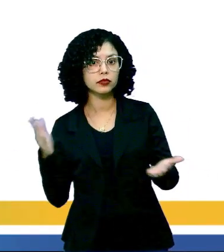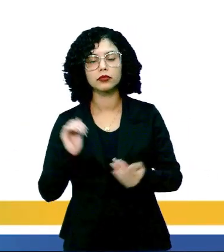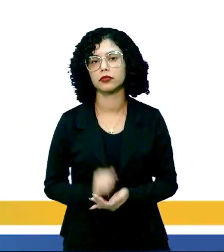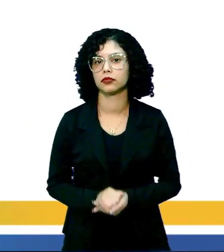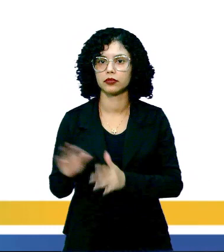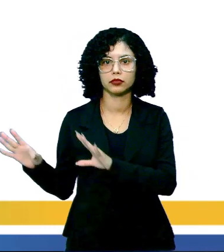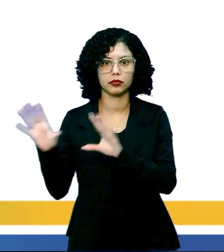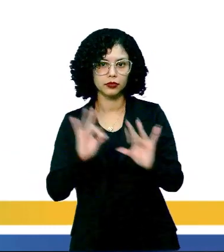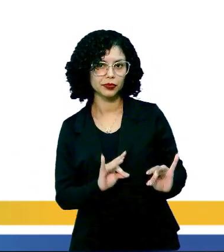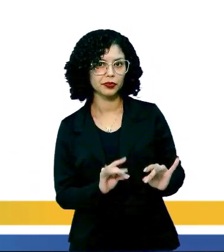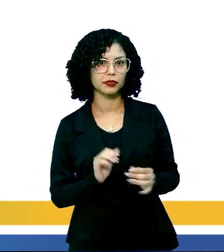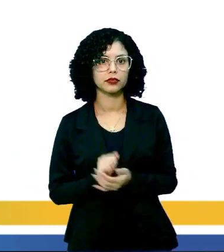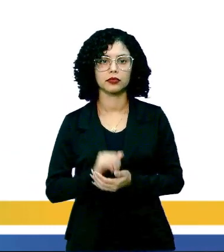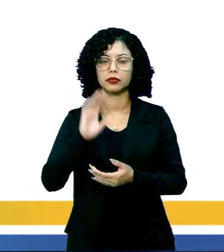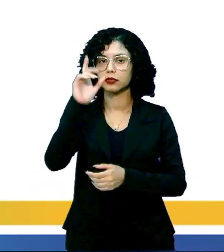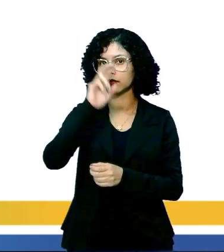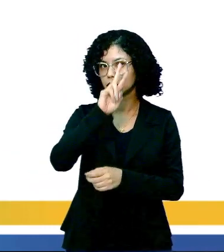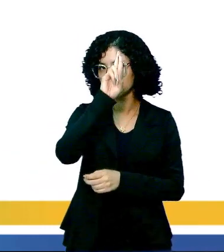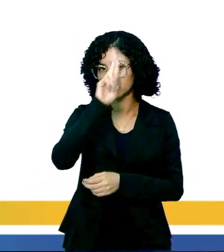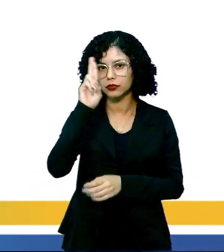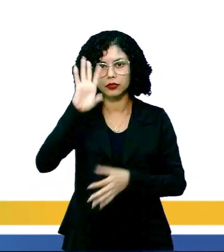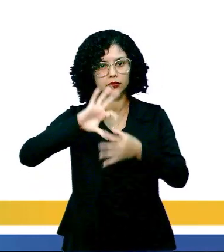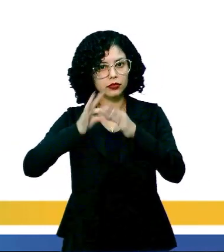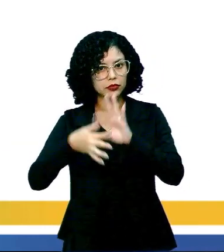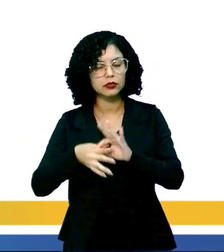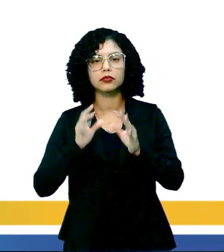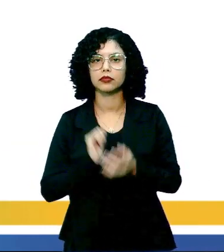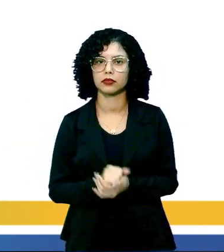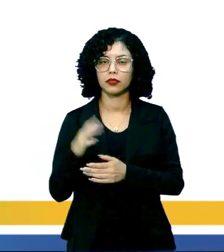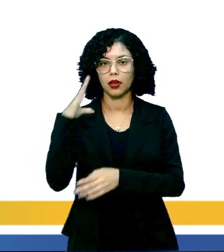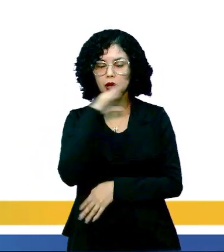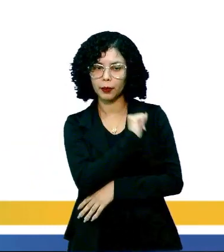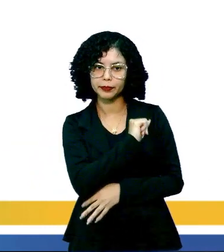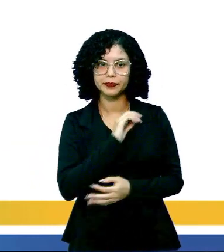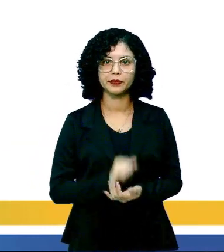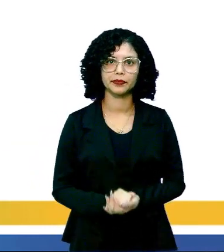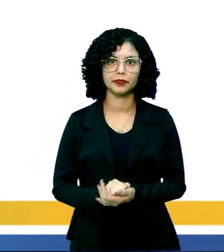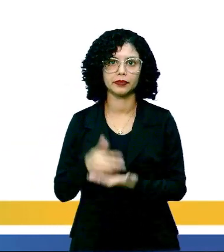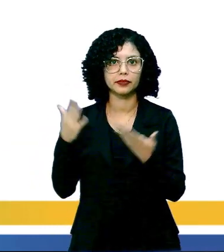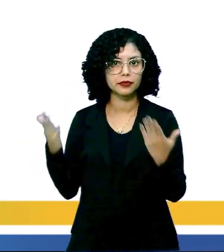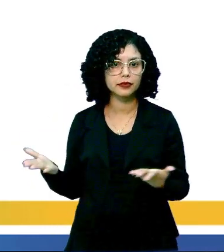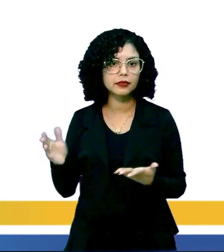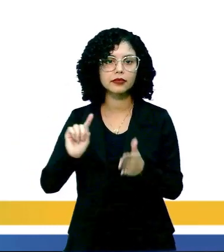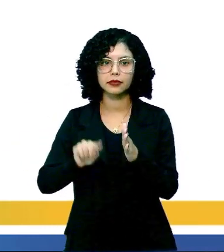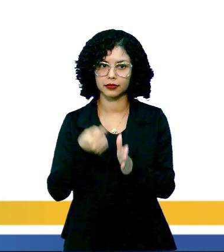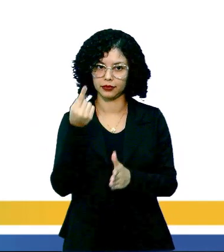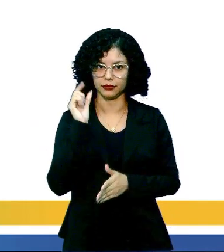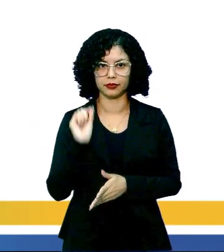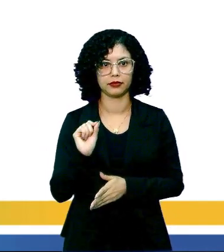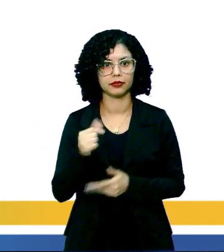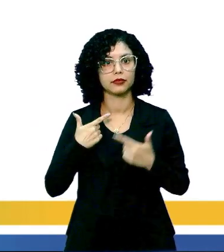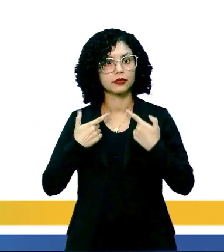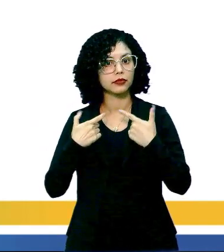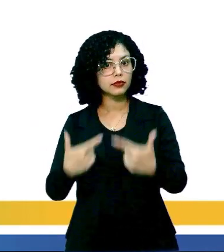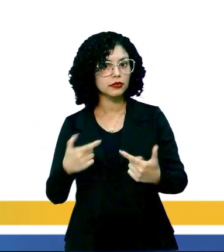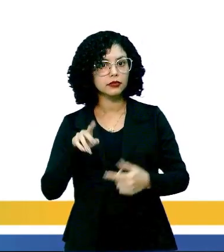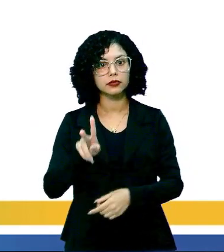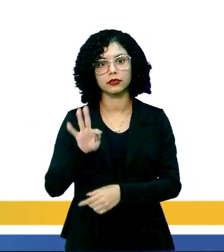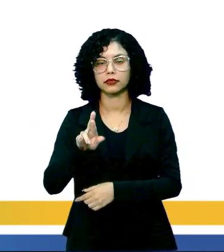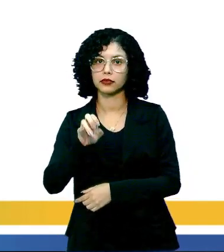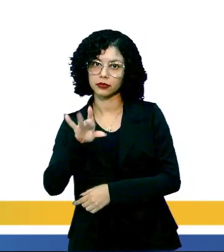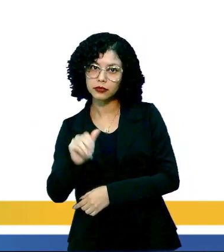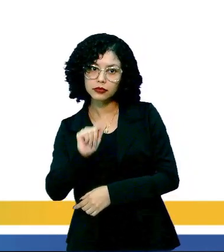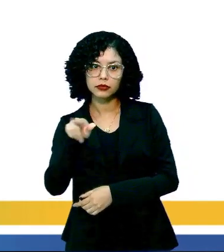Então, pessoal, eu trouxe aí o contexto histórico bem rapidamente, tá? E aí, o primeiro aí é a Guerra do